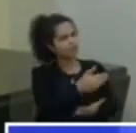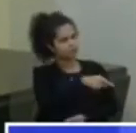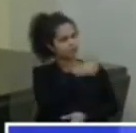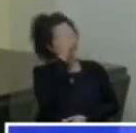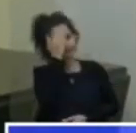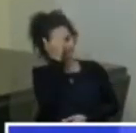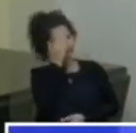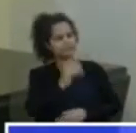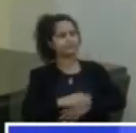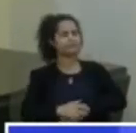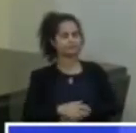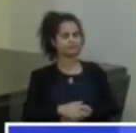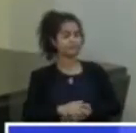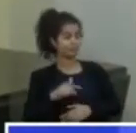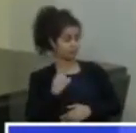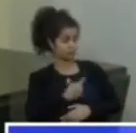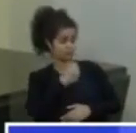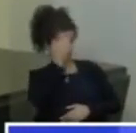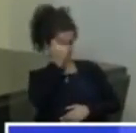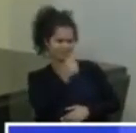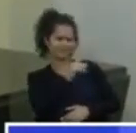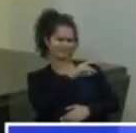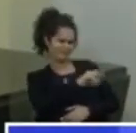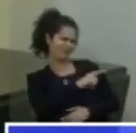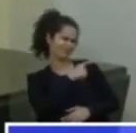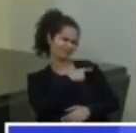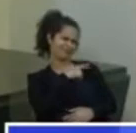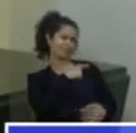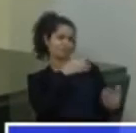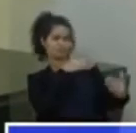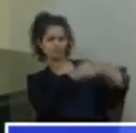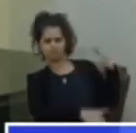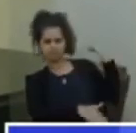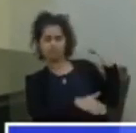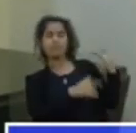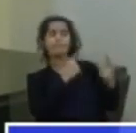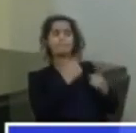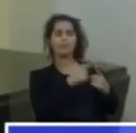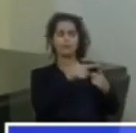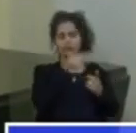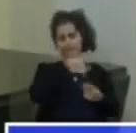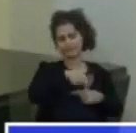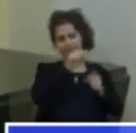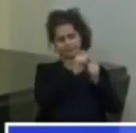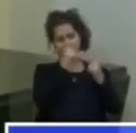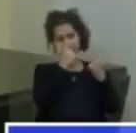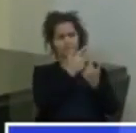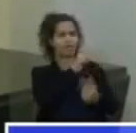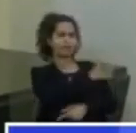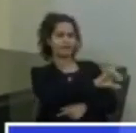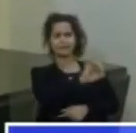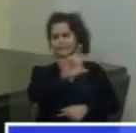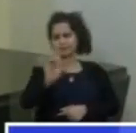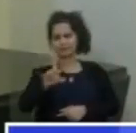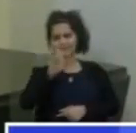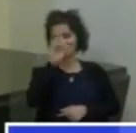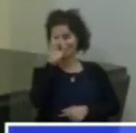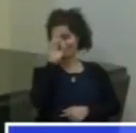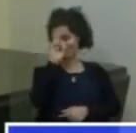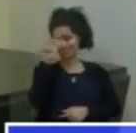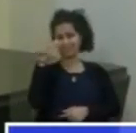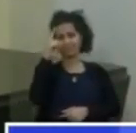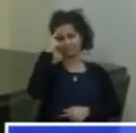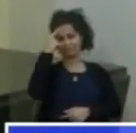entende. Sabemos que teremos divergência sempre, porque essa é uma casa parlamentar, cada um tem uma visão, mas